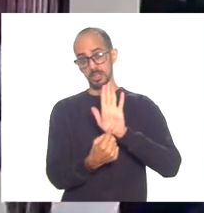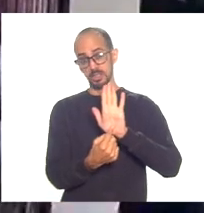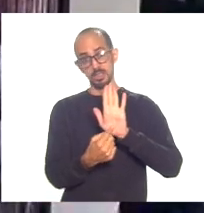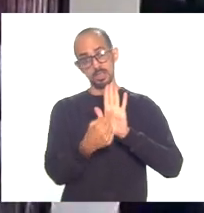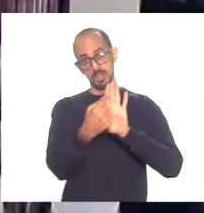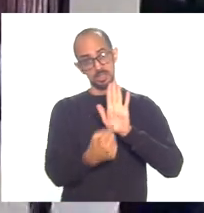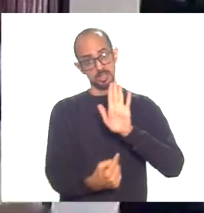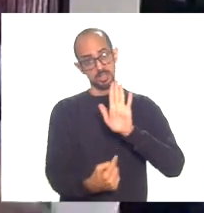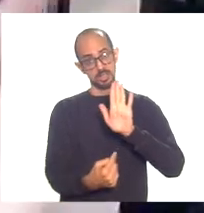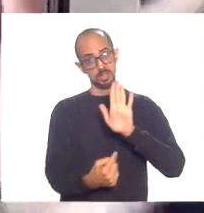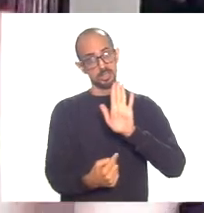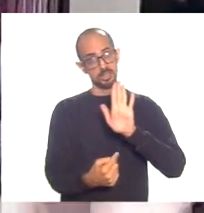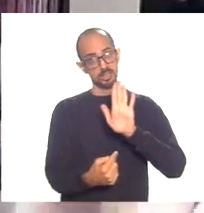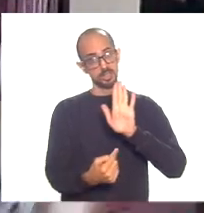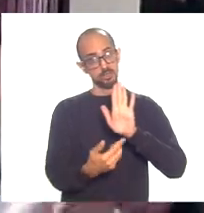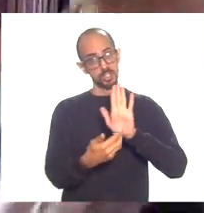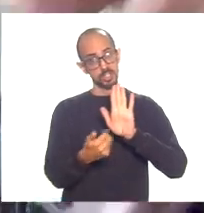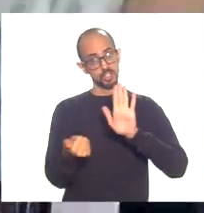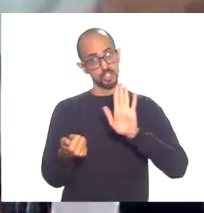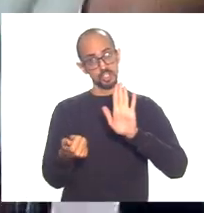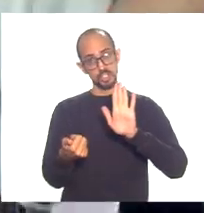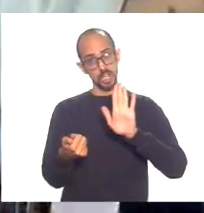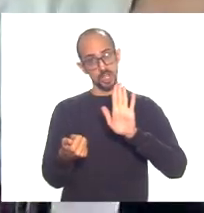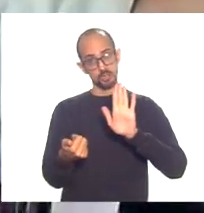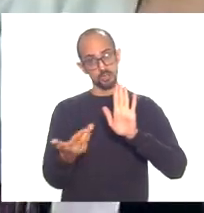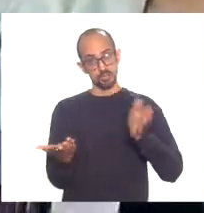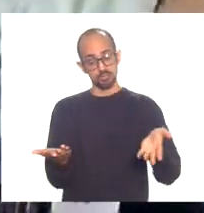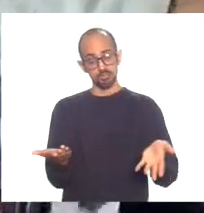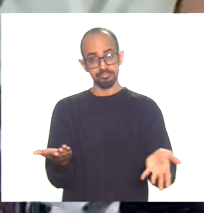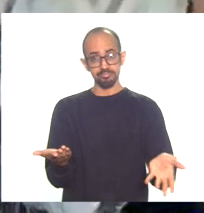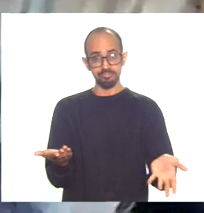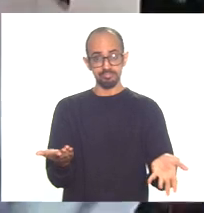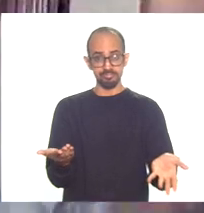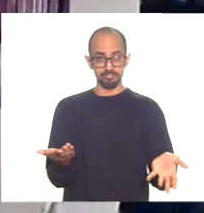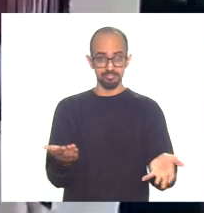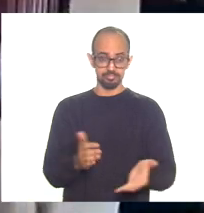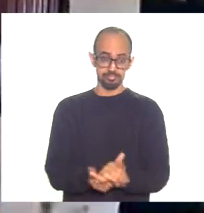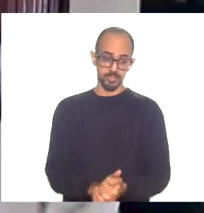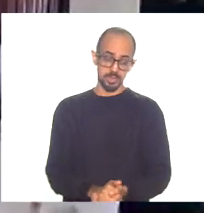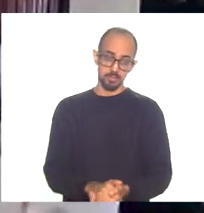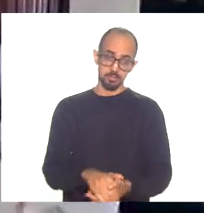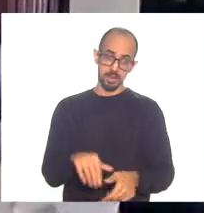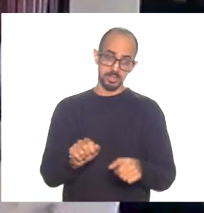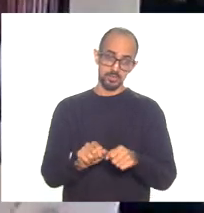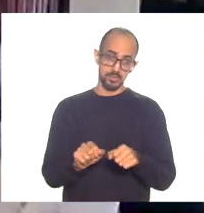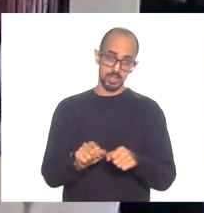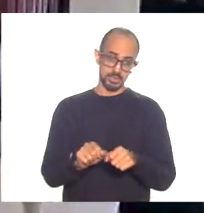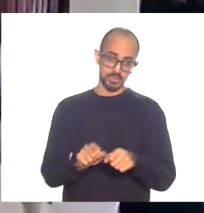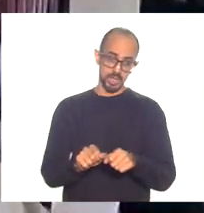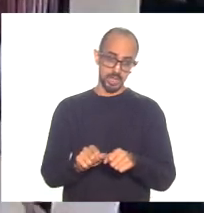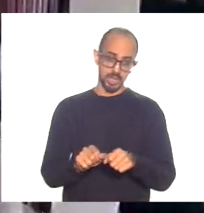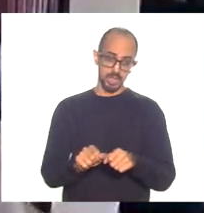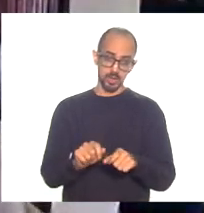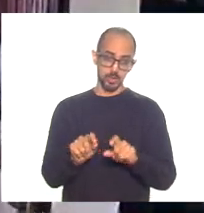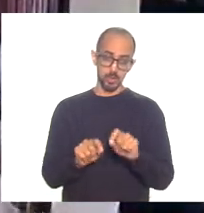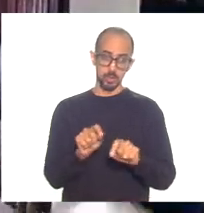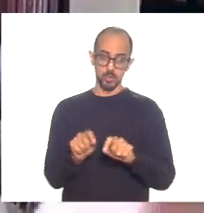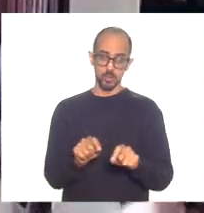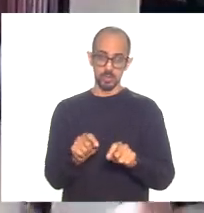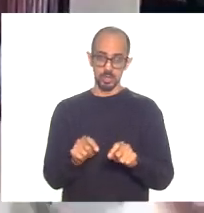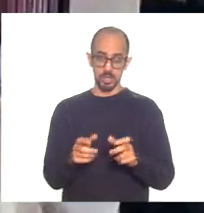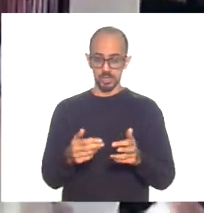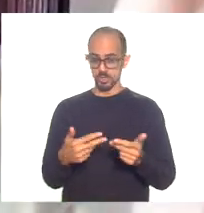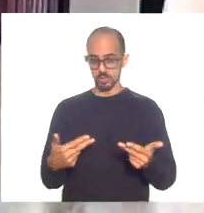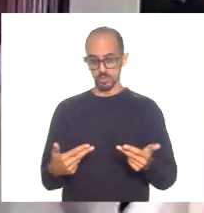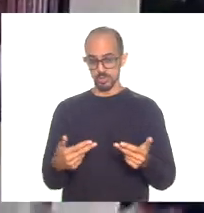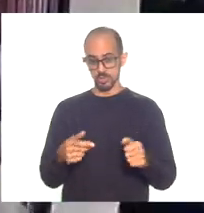inclusive, foi retirado para se trabalhar exatamente aquilo que estava sendo dado